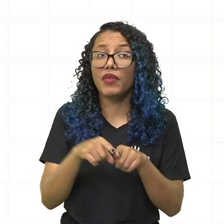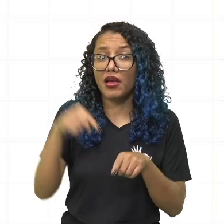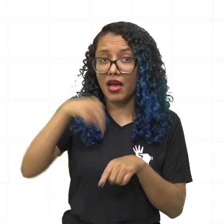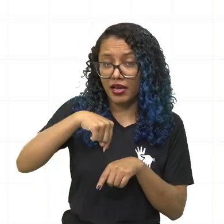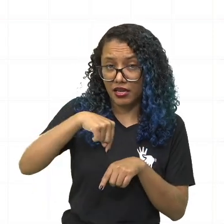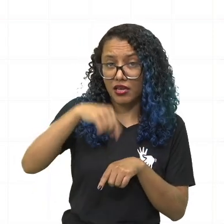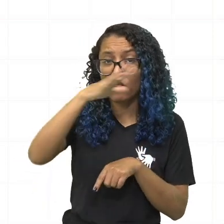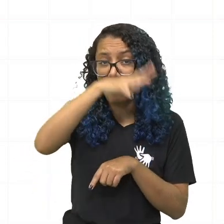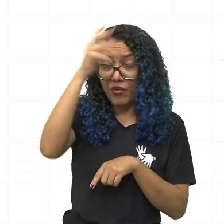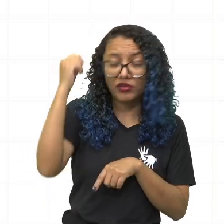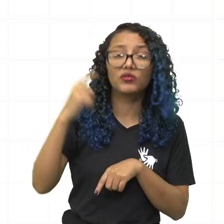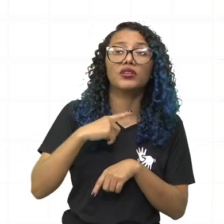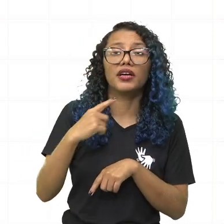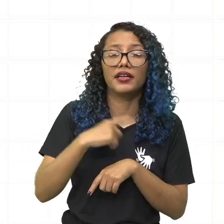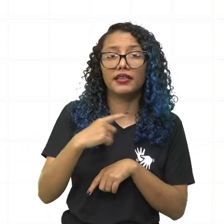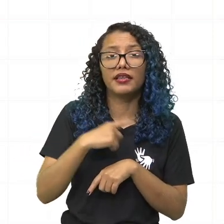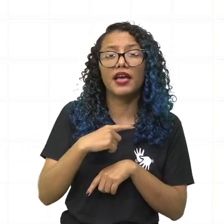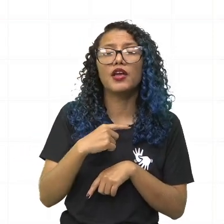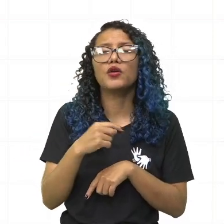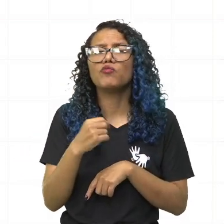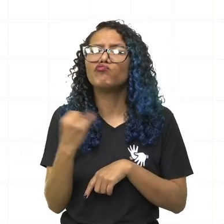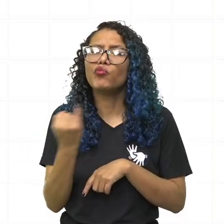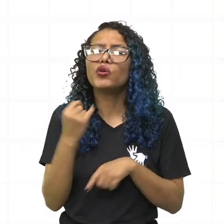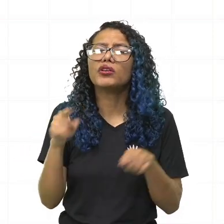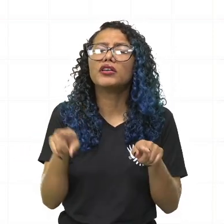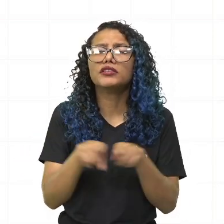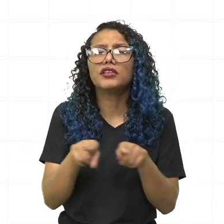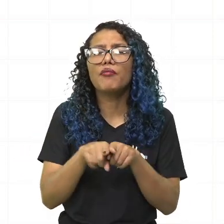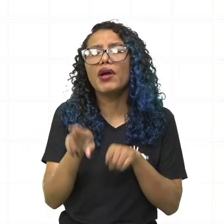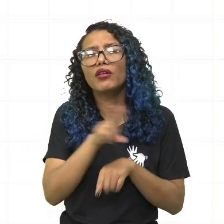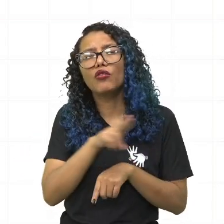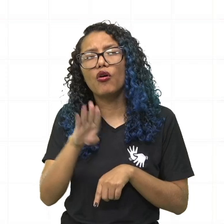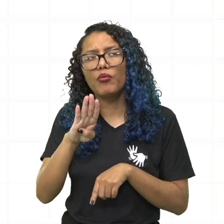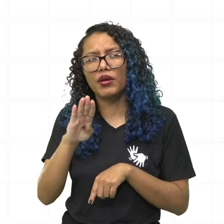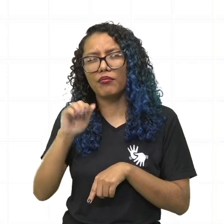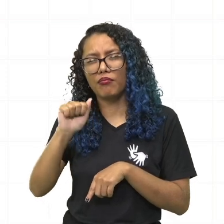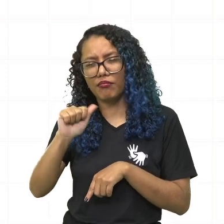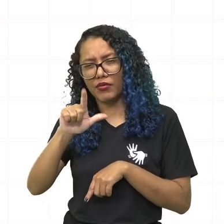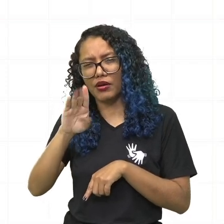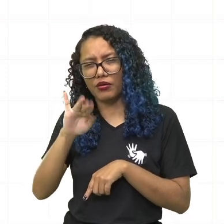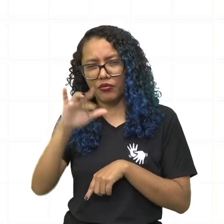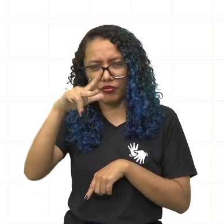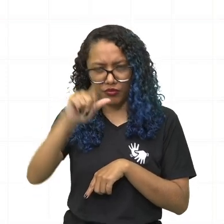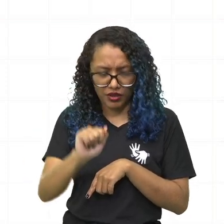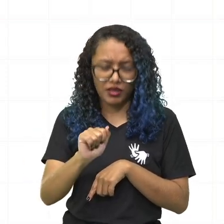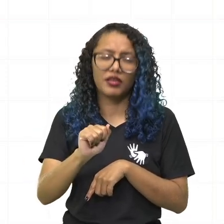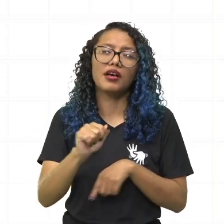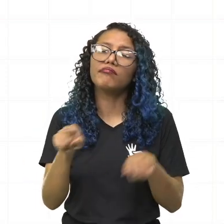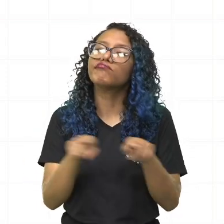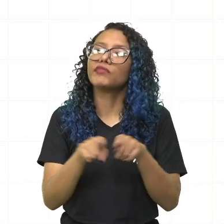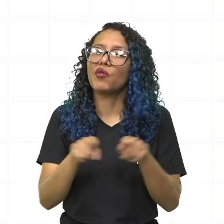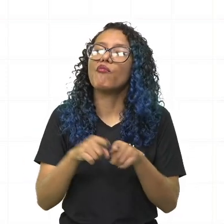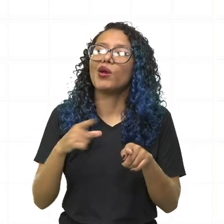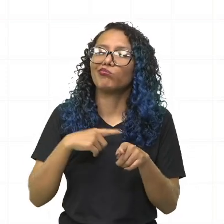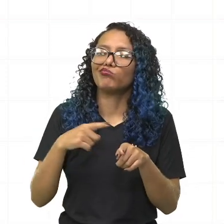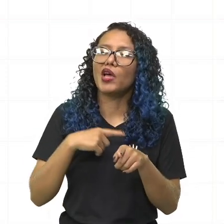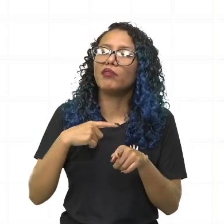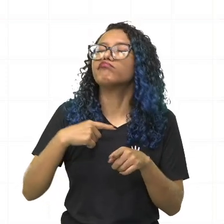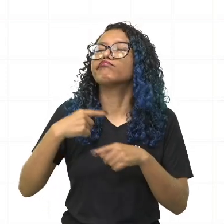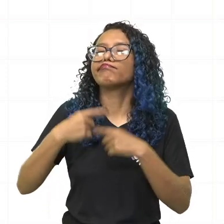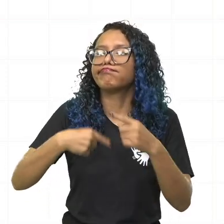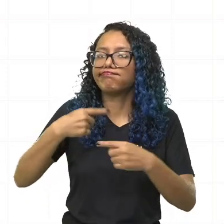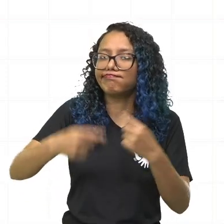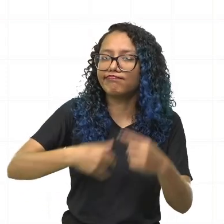Balbina, que fica no município de Presidente Figueiredo, que também gera, né, energia elétrica, embora em